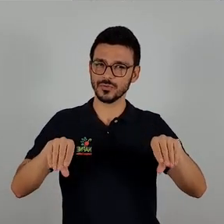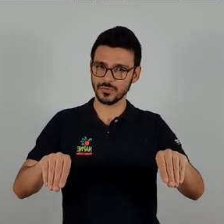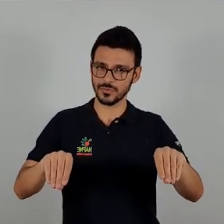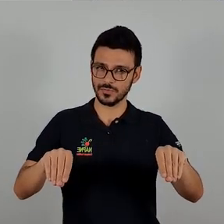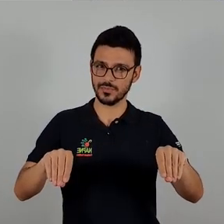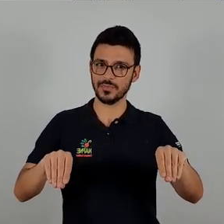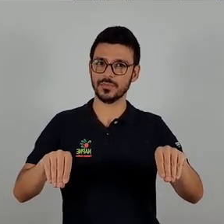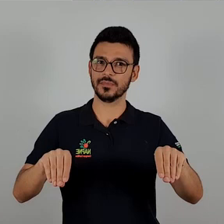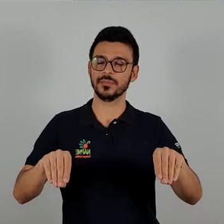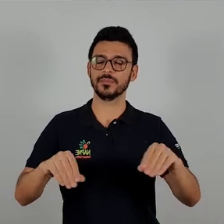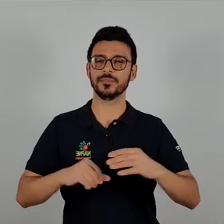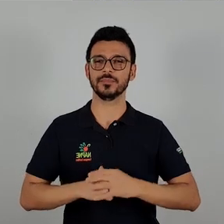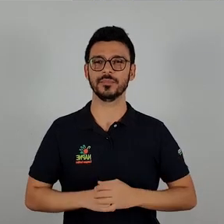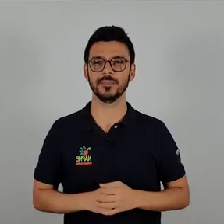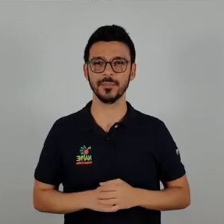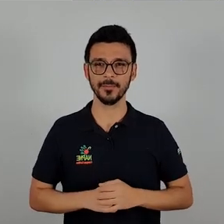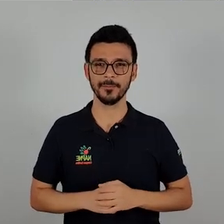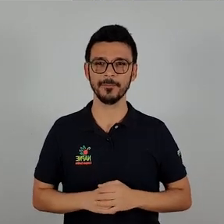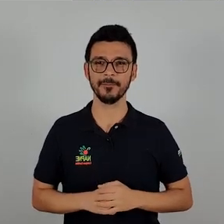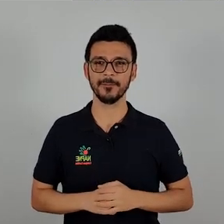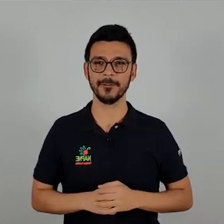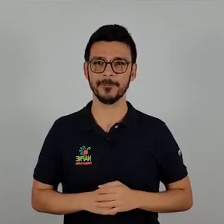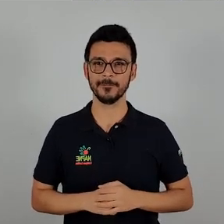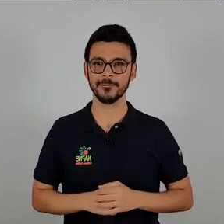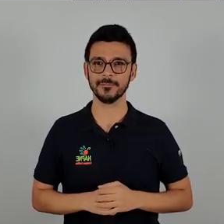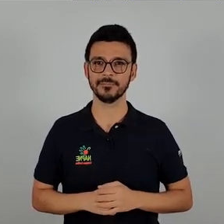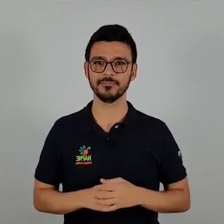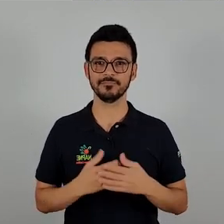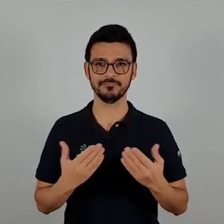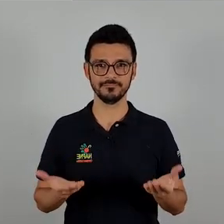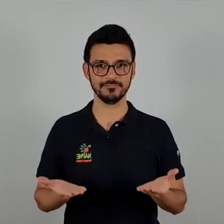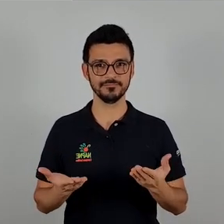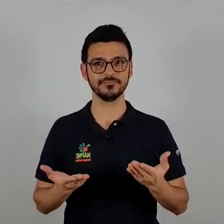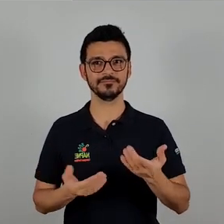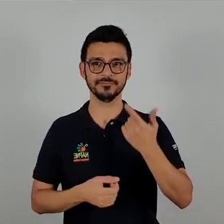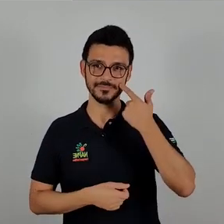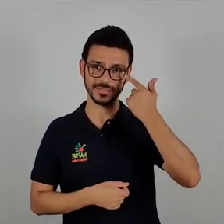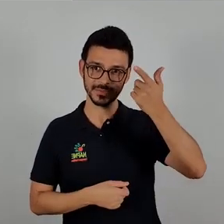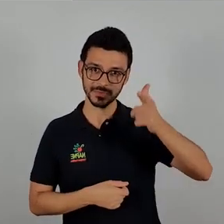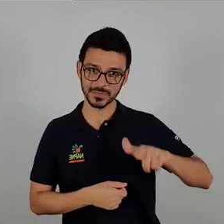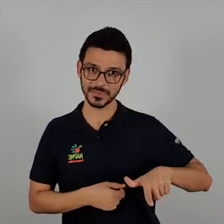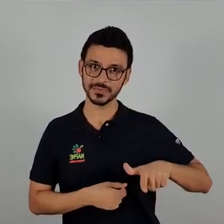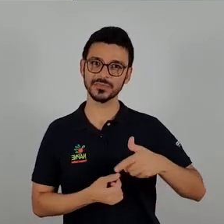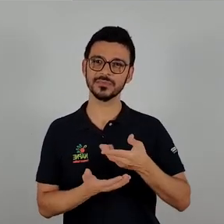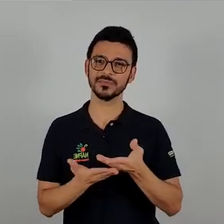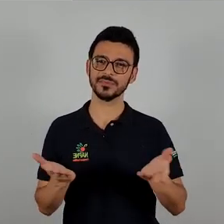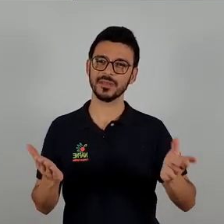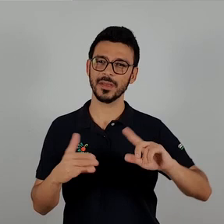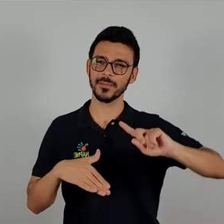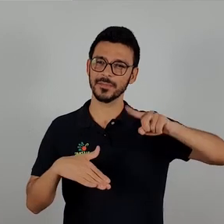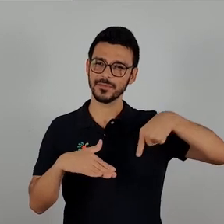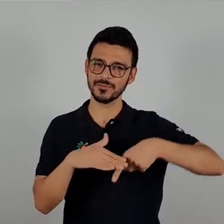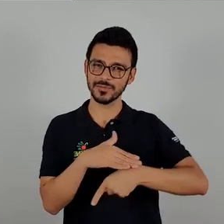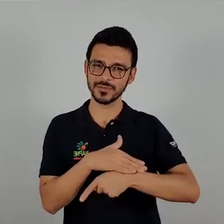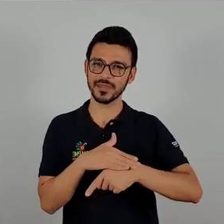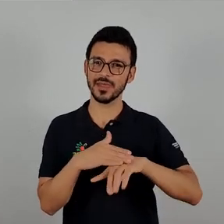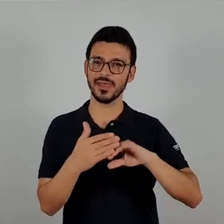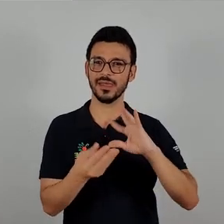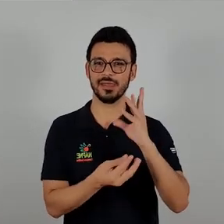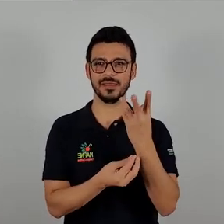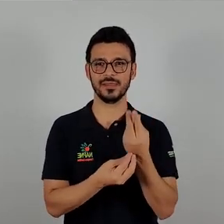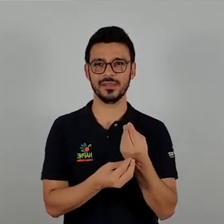eu também não posso atender a todos, né, naturalmente, nem consegue. Dou aula em 3, 4 lugares, a gente está aí todo dia